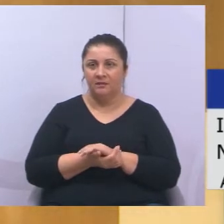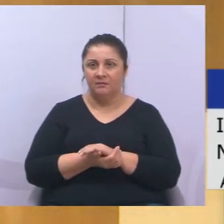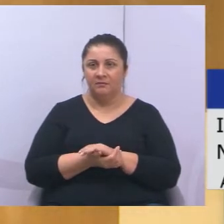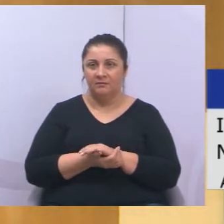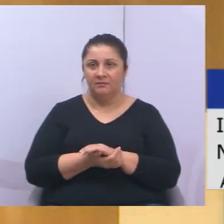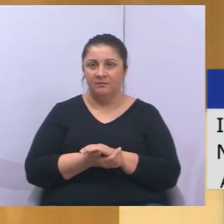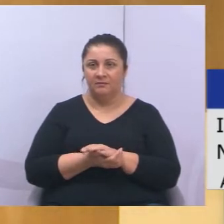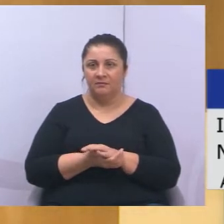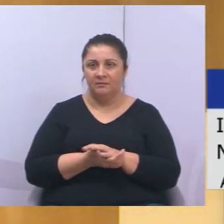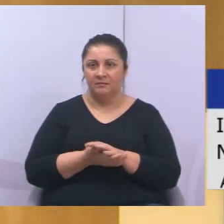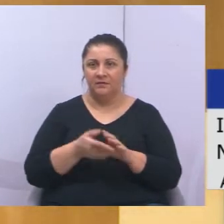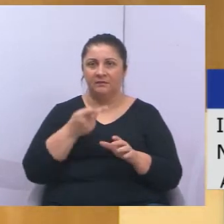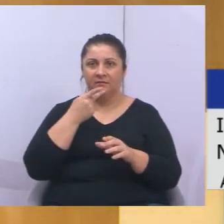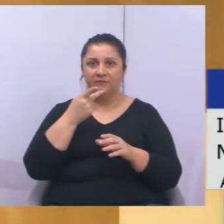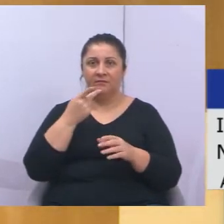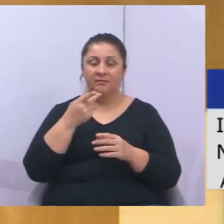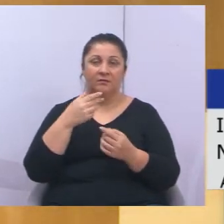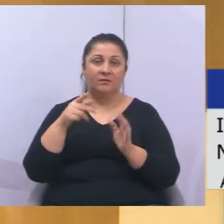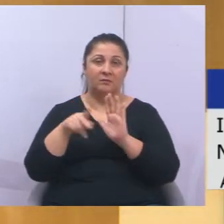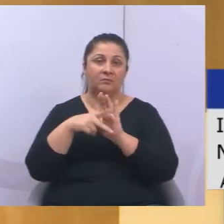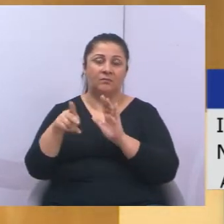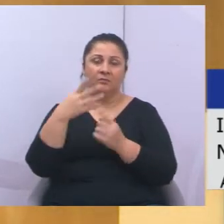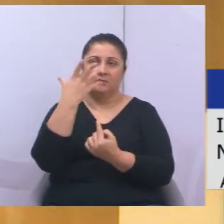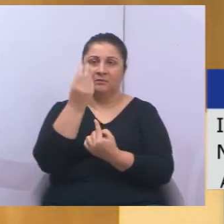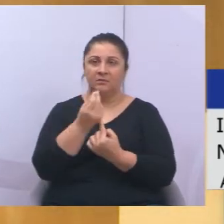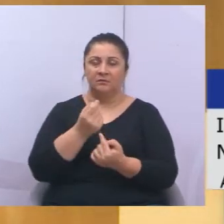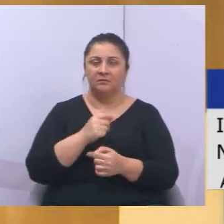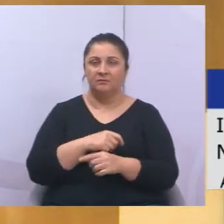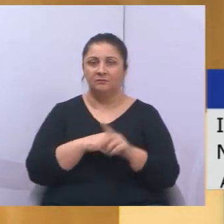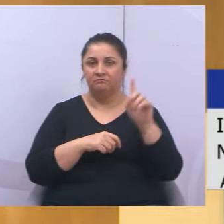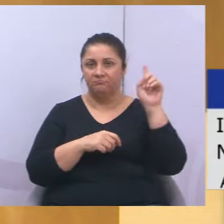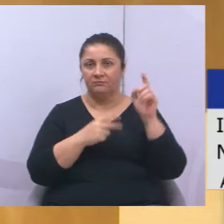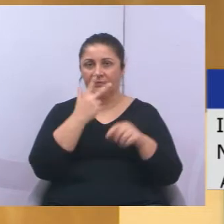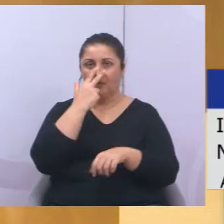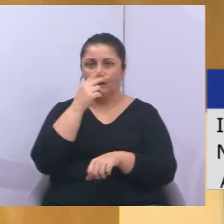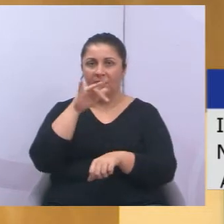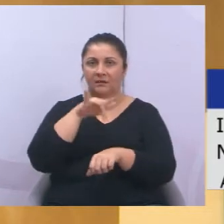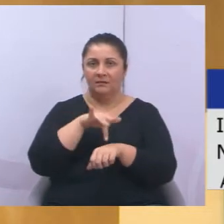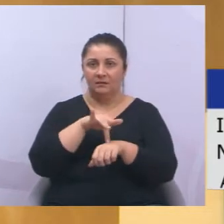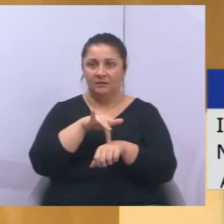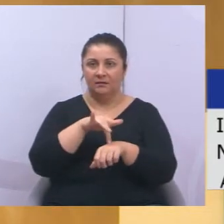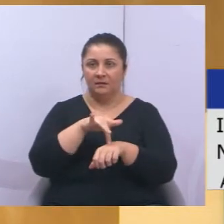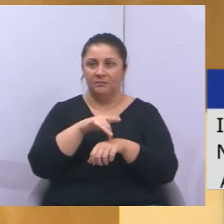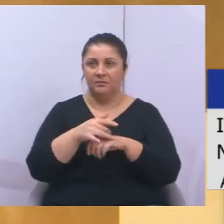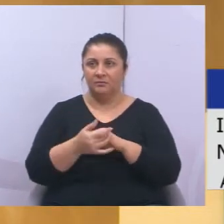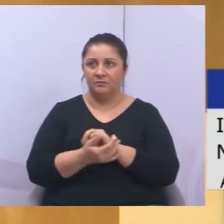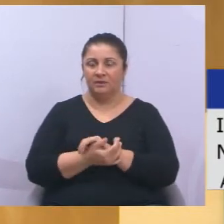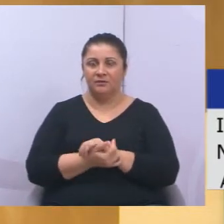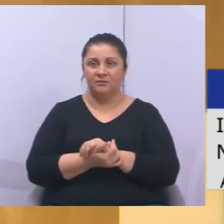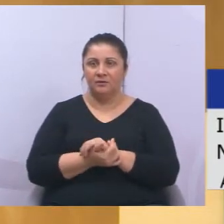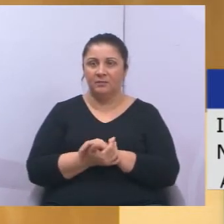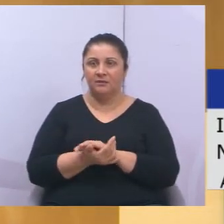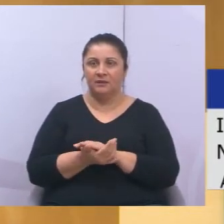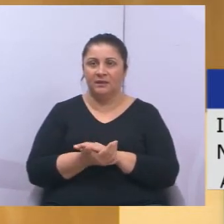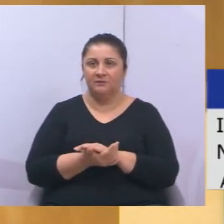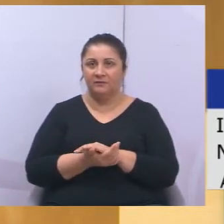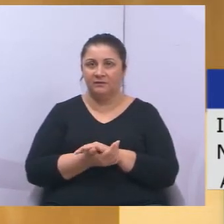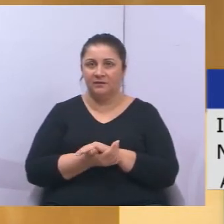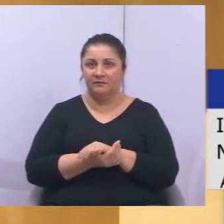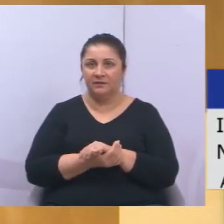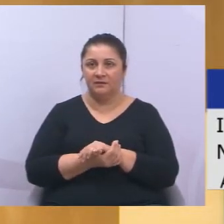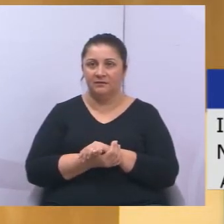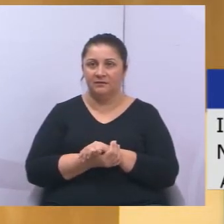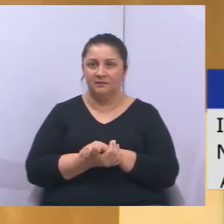arte, aquilo ali. Eu acho um absurdo, um absurdo. Ainda bem que a justiça entrou em cima